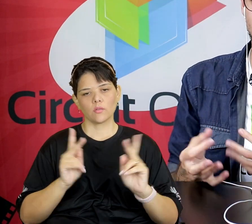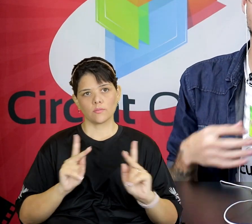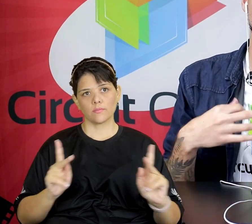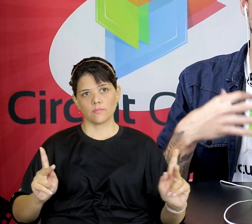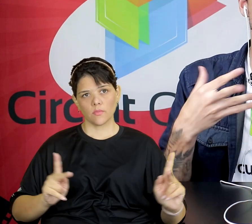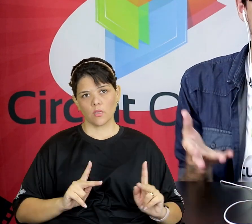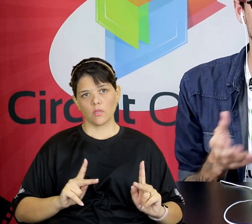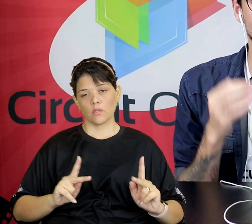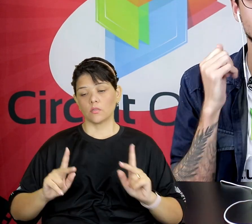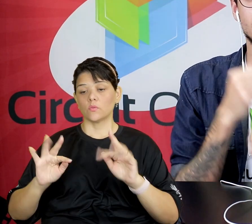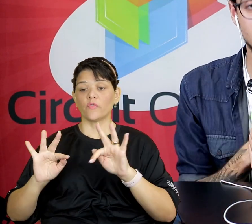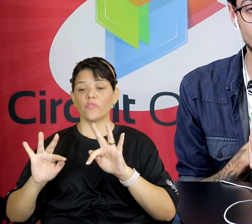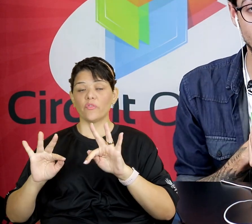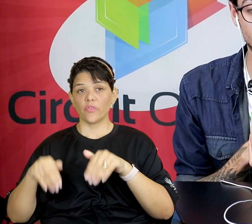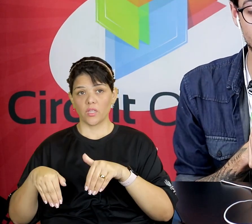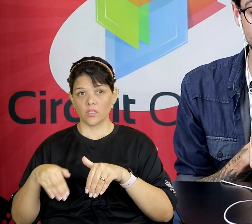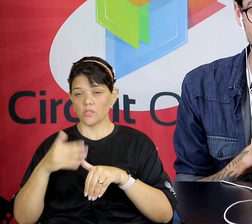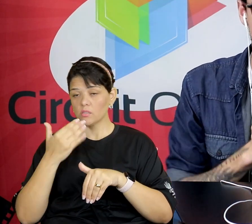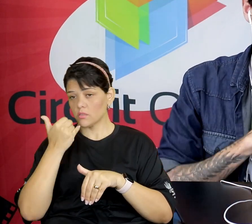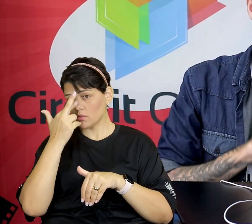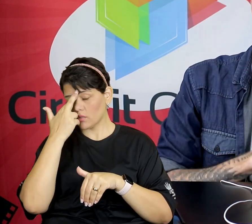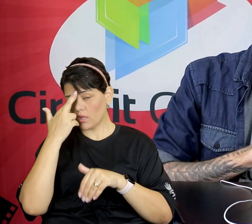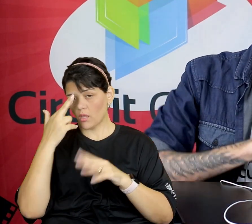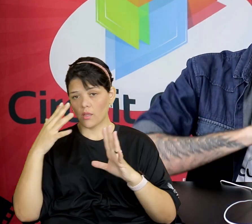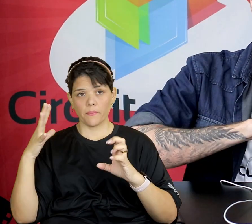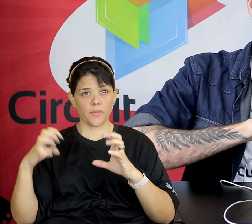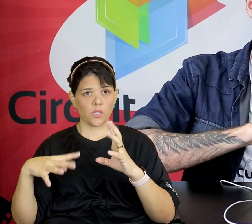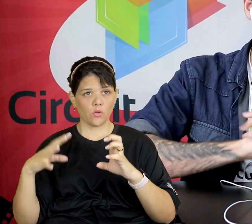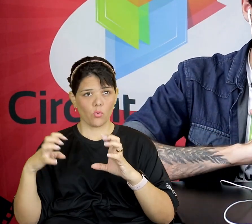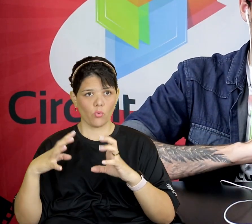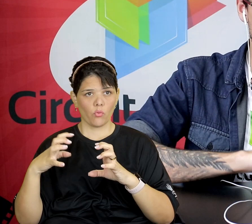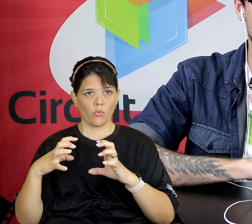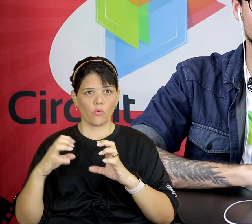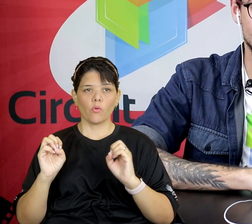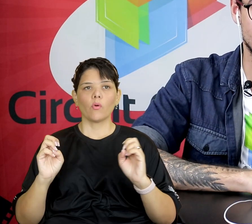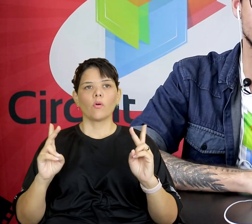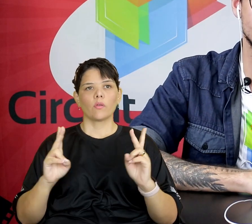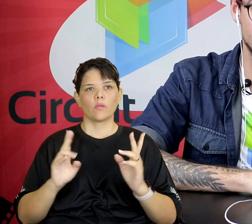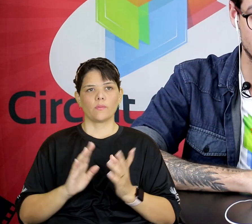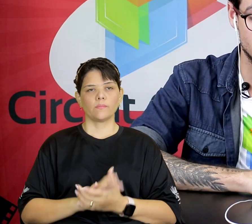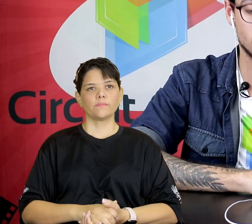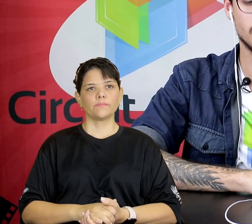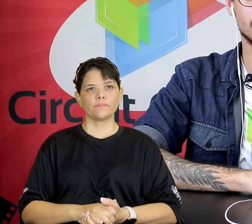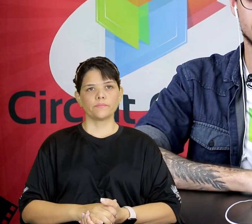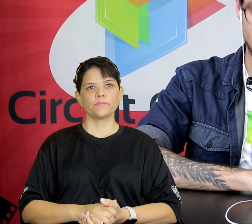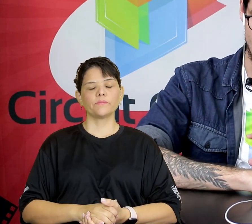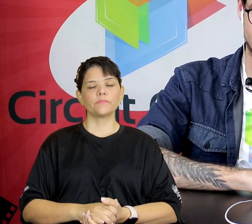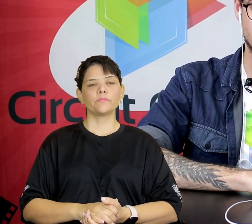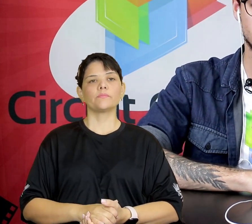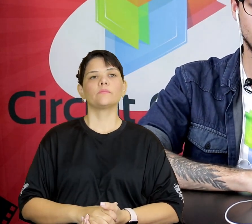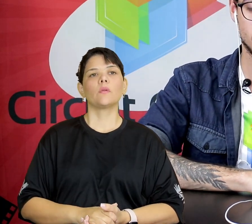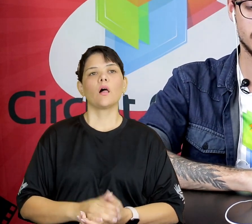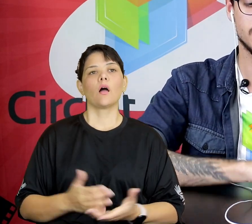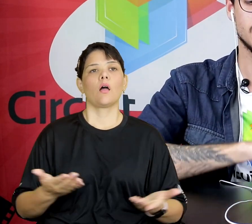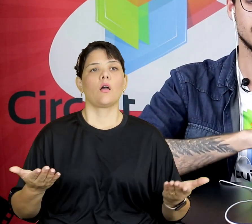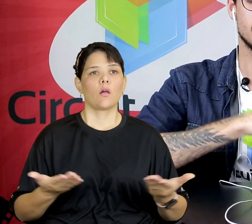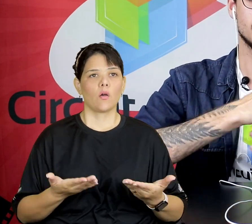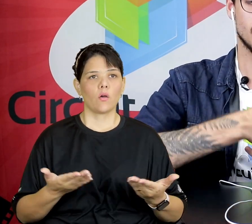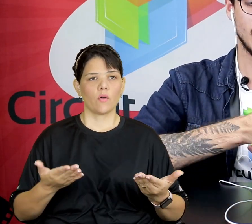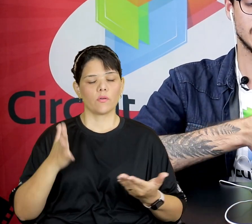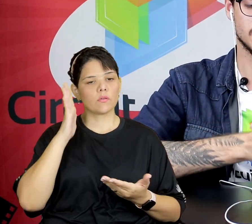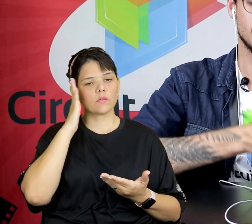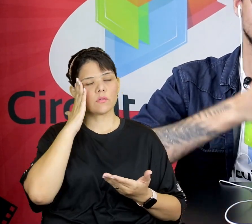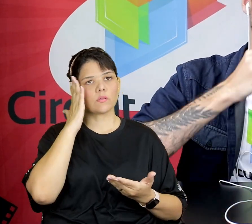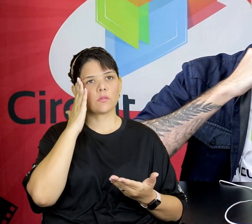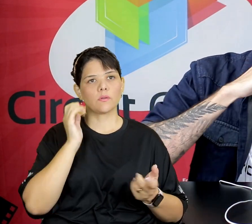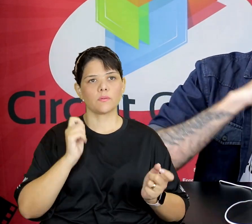relação deles, não na ação. Tranquilo? Tirando essa bola da frente de ritmo, a gente pode